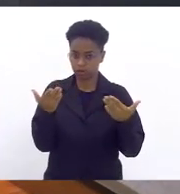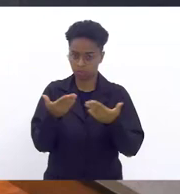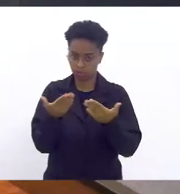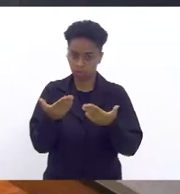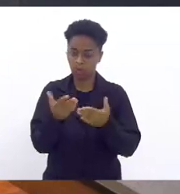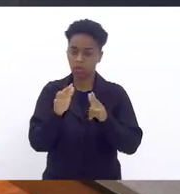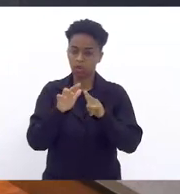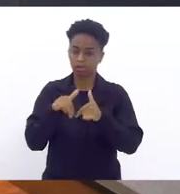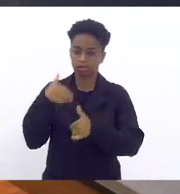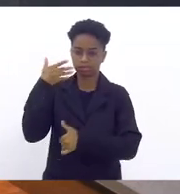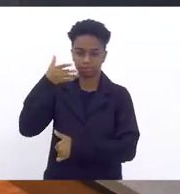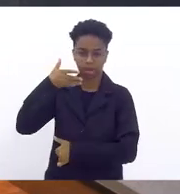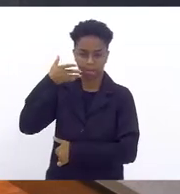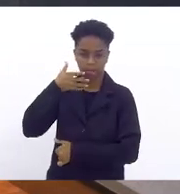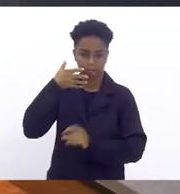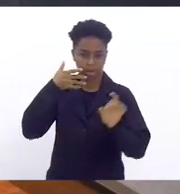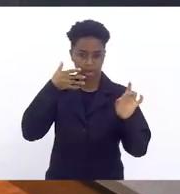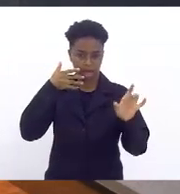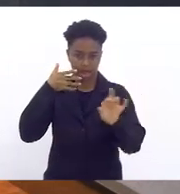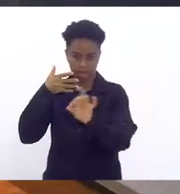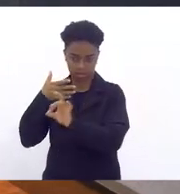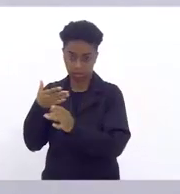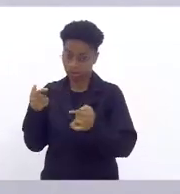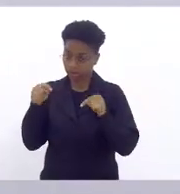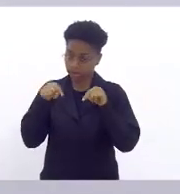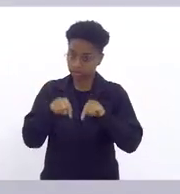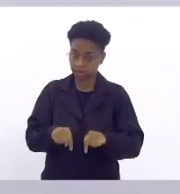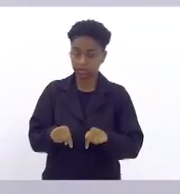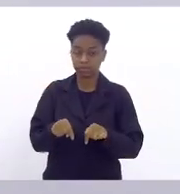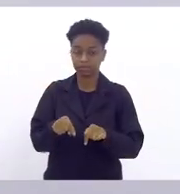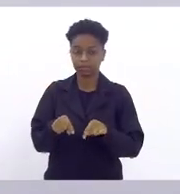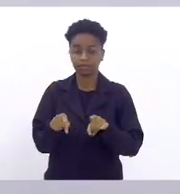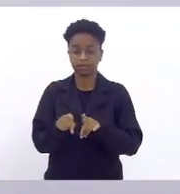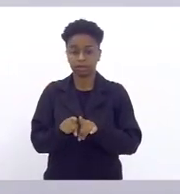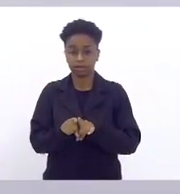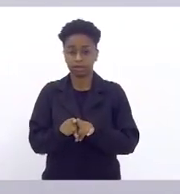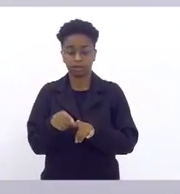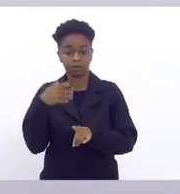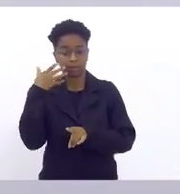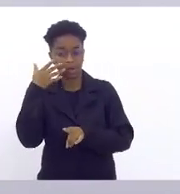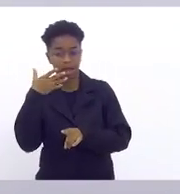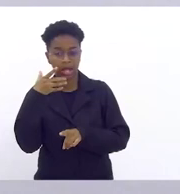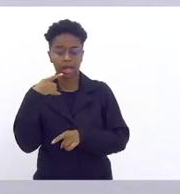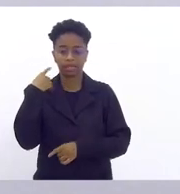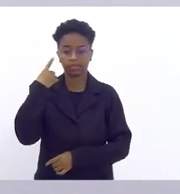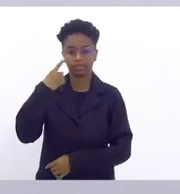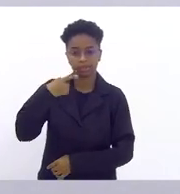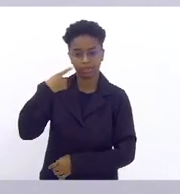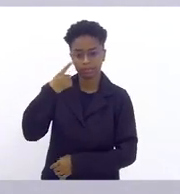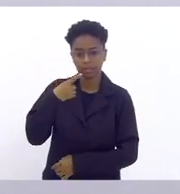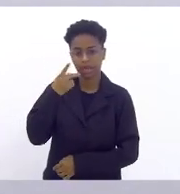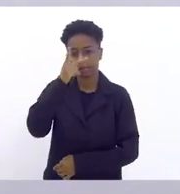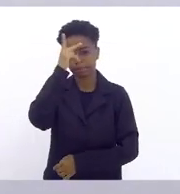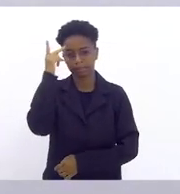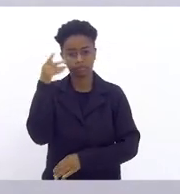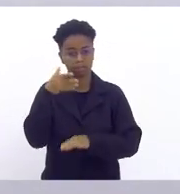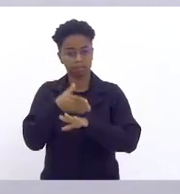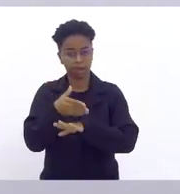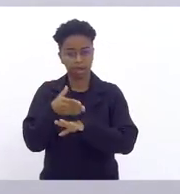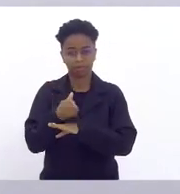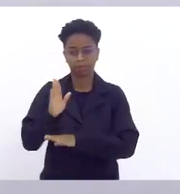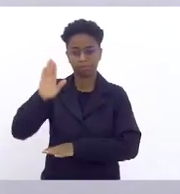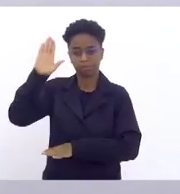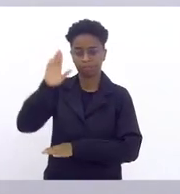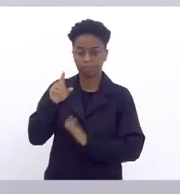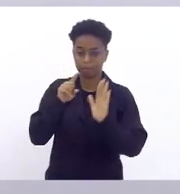das falas Não é aqui dos palestrante dos deputados daqueles que participaram com as suas